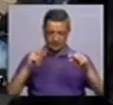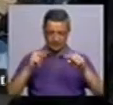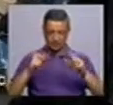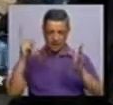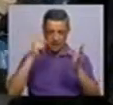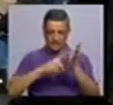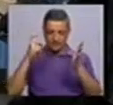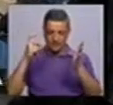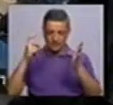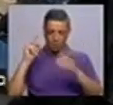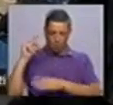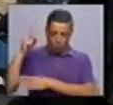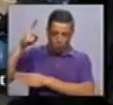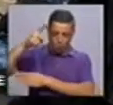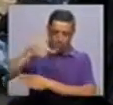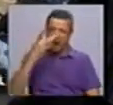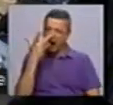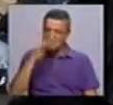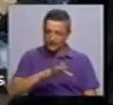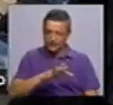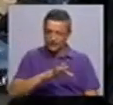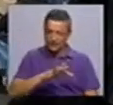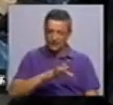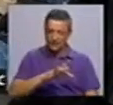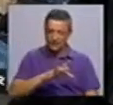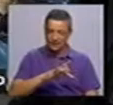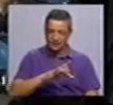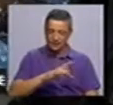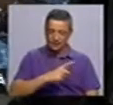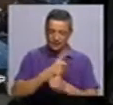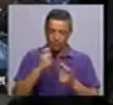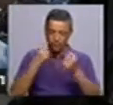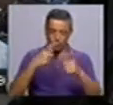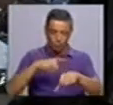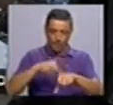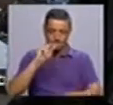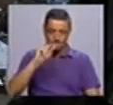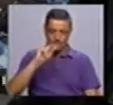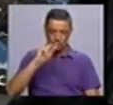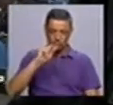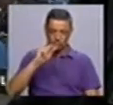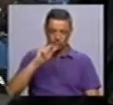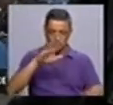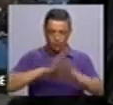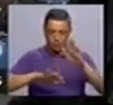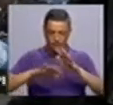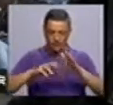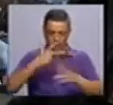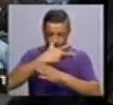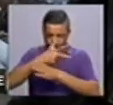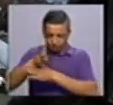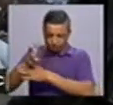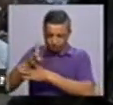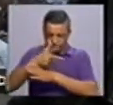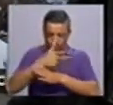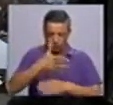Estados Unidos até África. E, portanto, em poucos minutos, isto foi filmado a uma